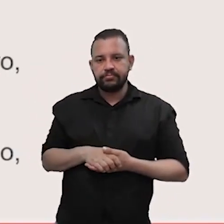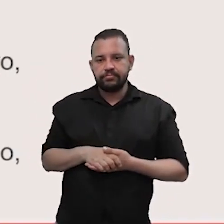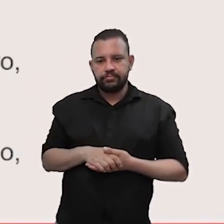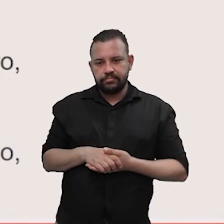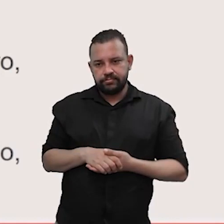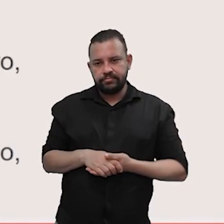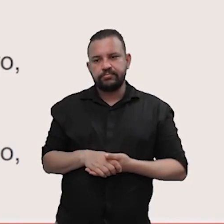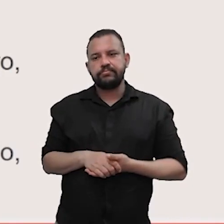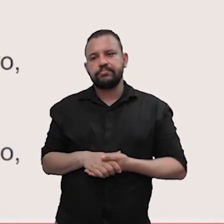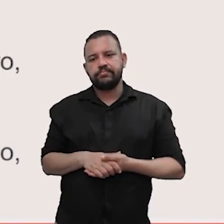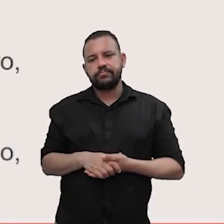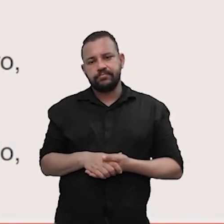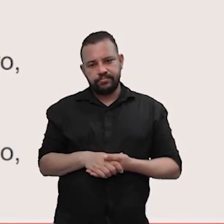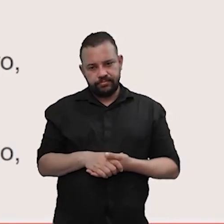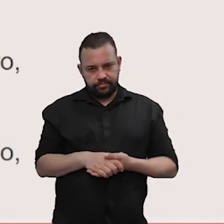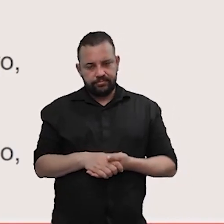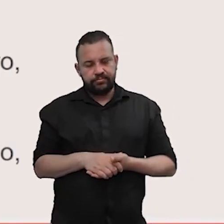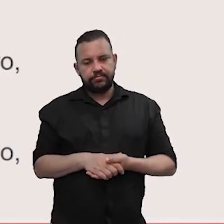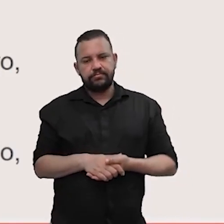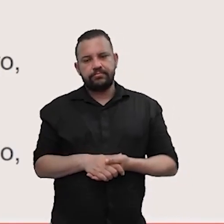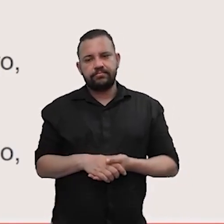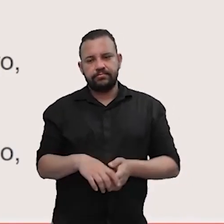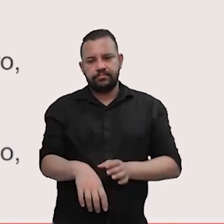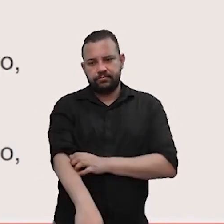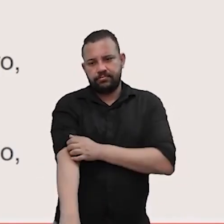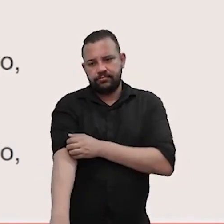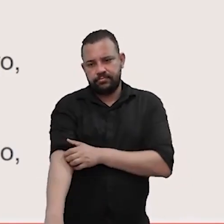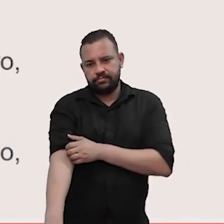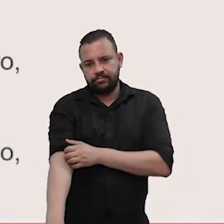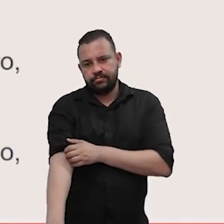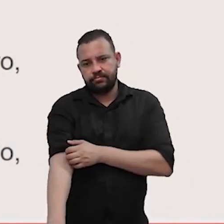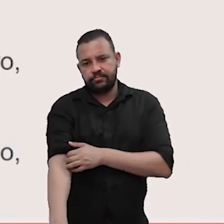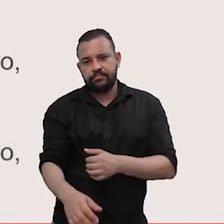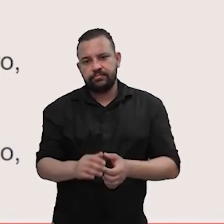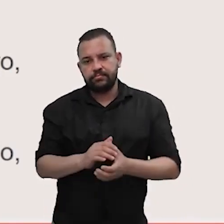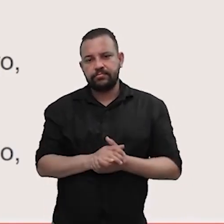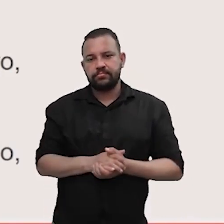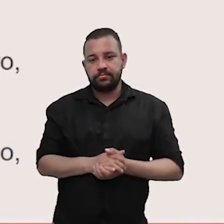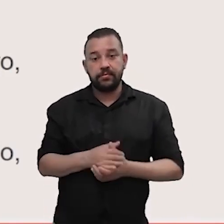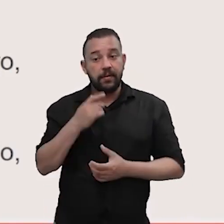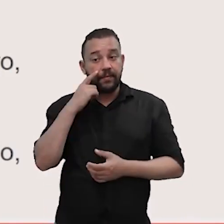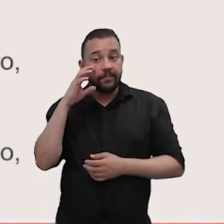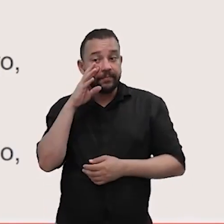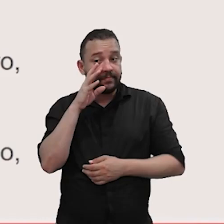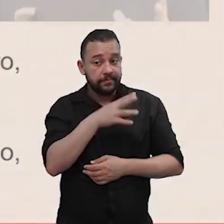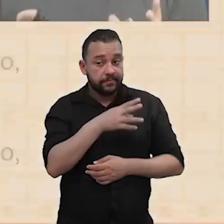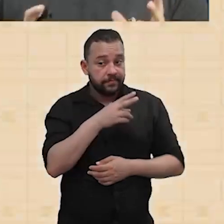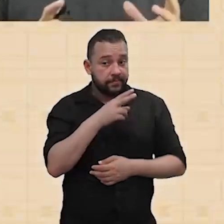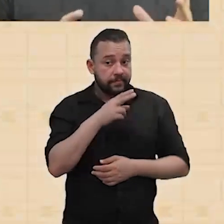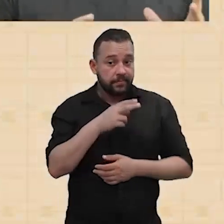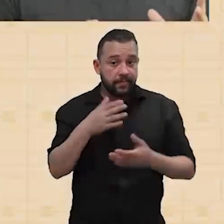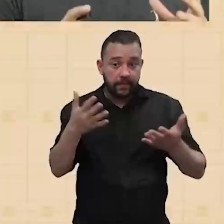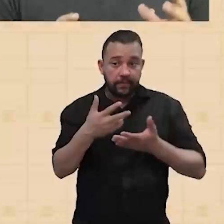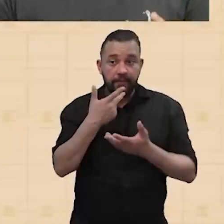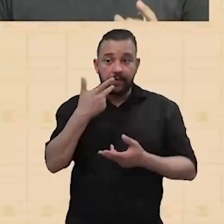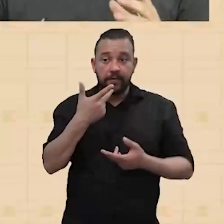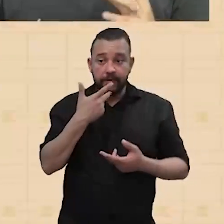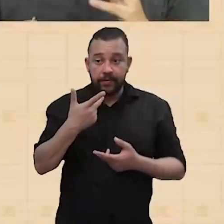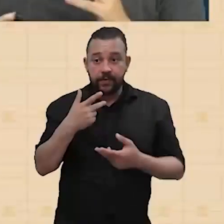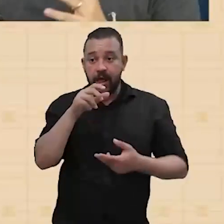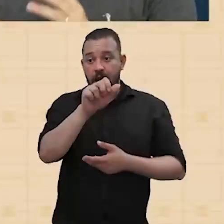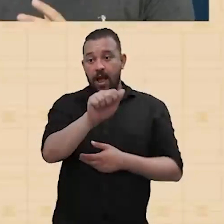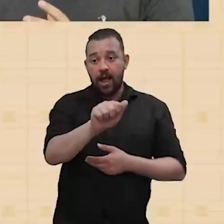calcogênio, 7A halogênio, 8A gases nobres. Observe que nós falamos agora para vocês da família A, dos